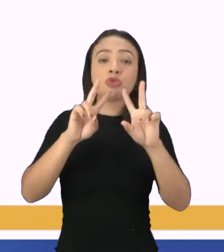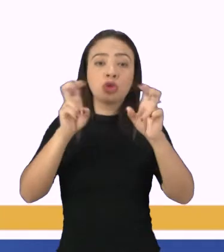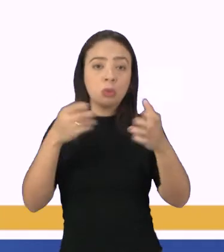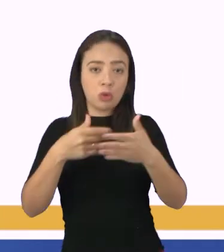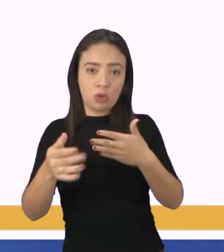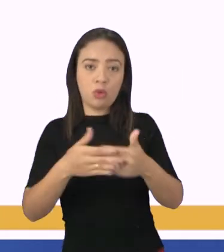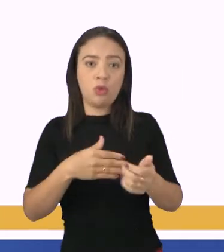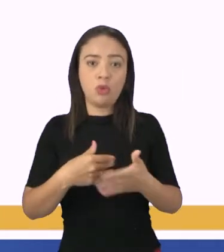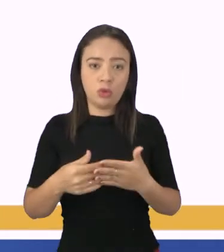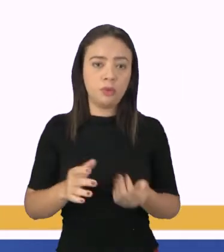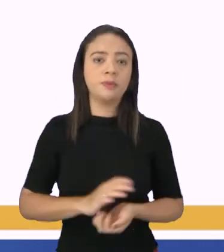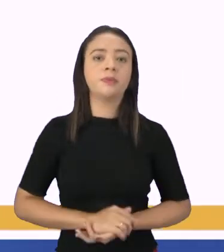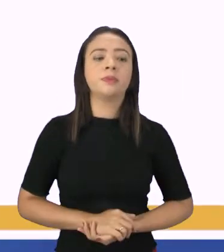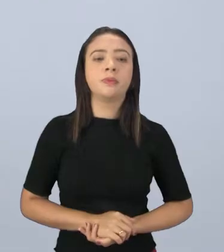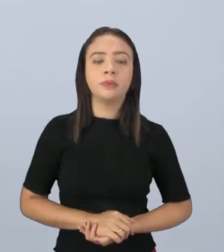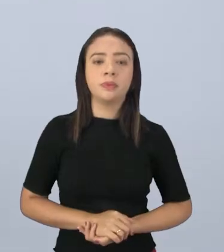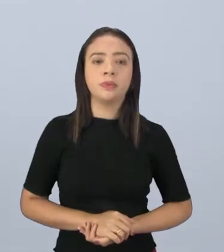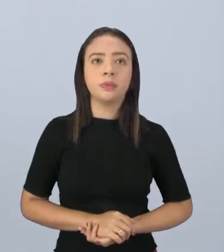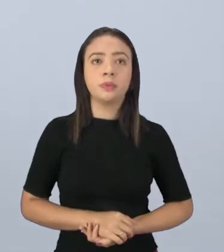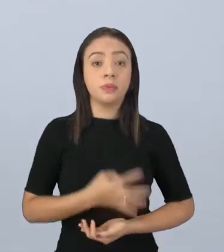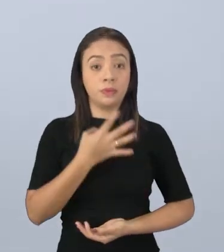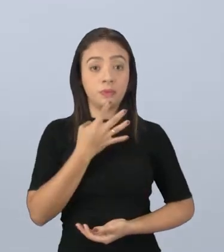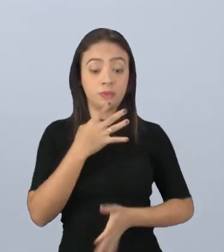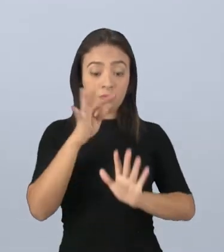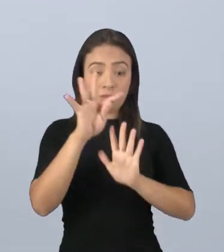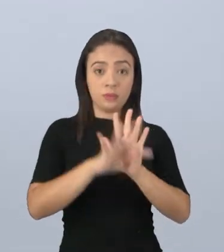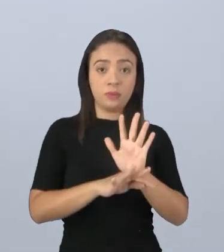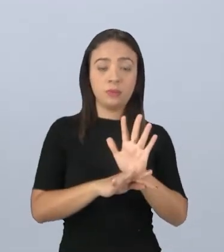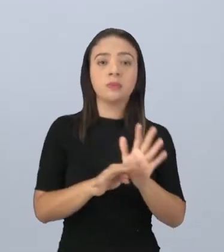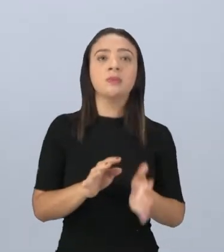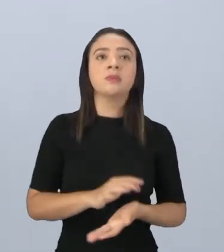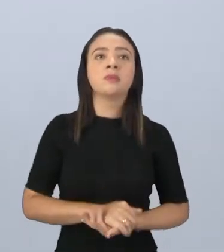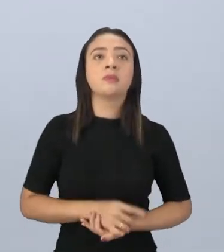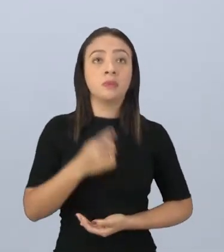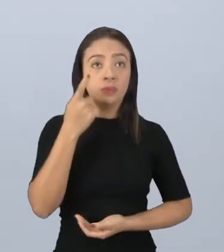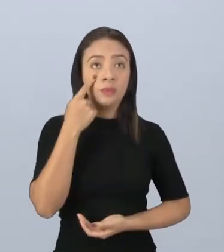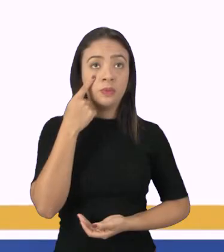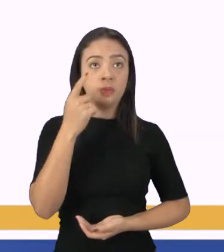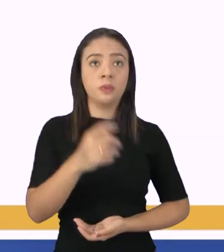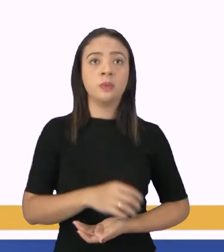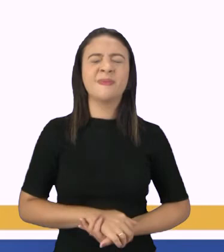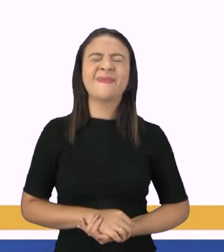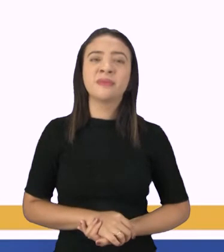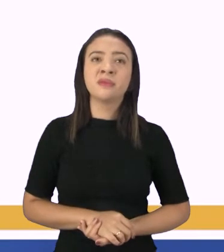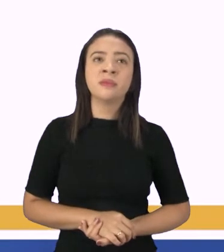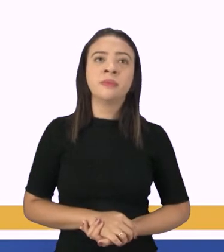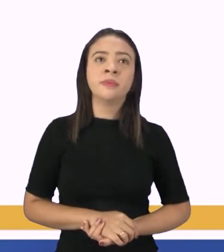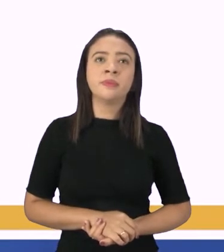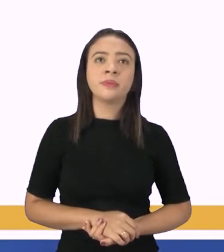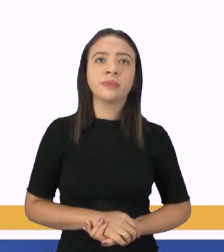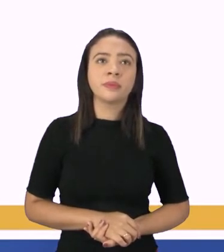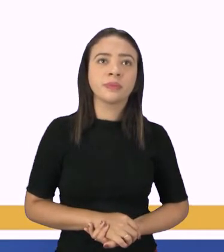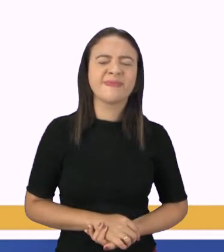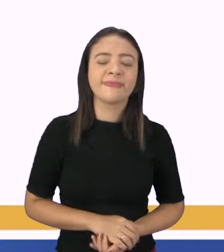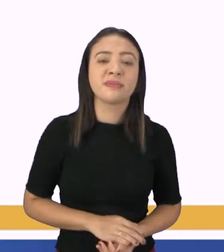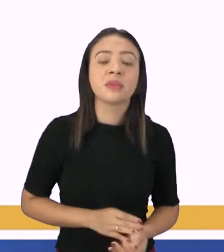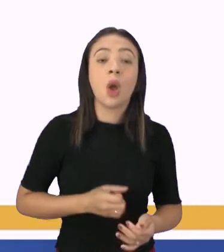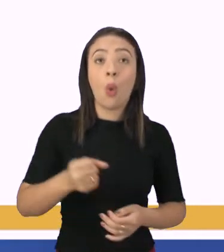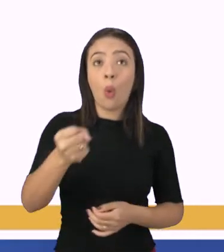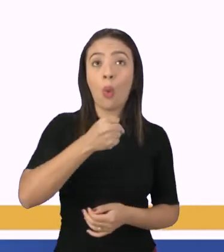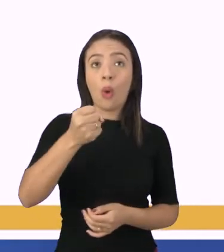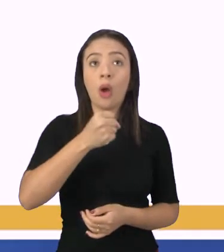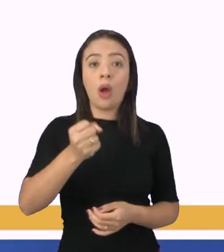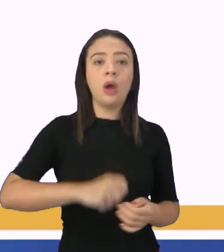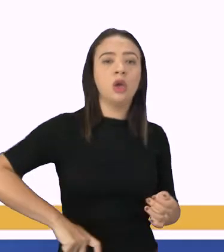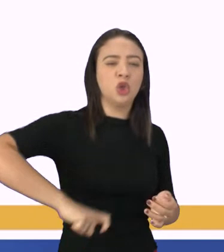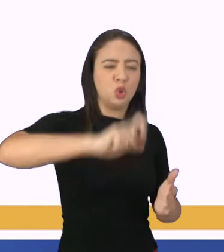simples. Vamos ver um texto trazendo as suas características? Vejam só. Entrevista com o grafiteiro